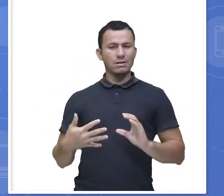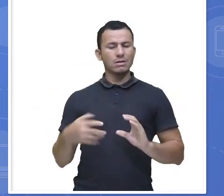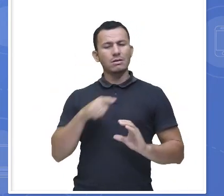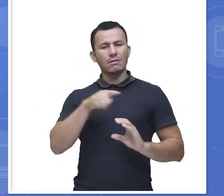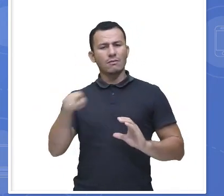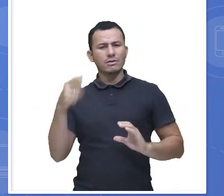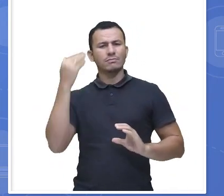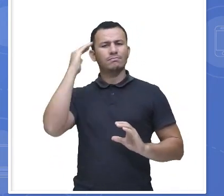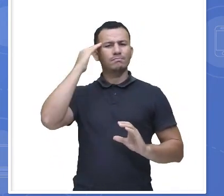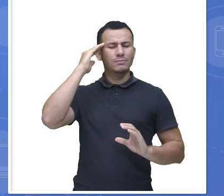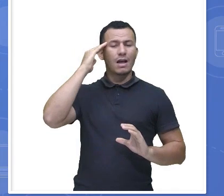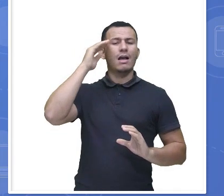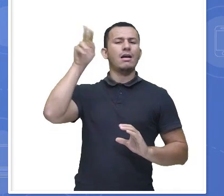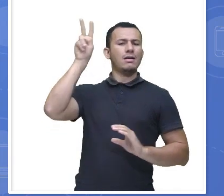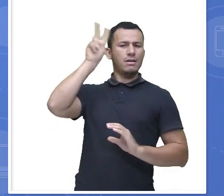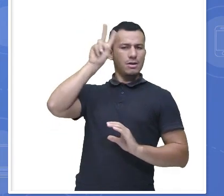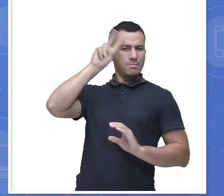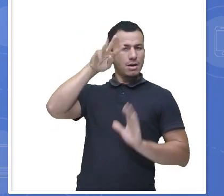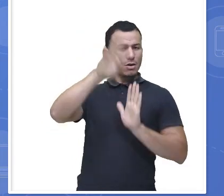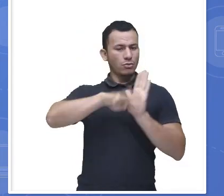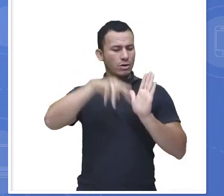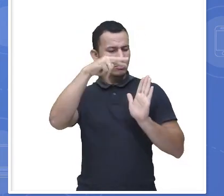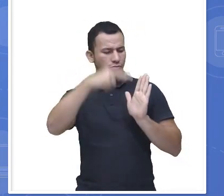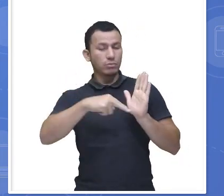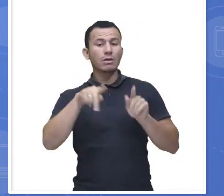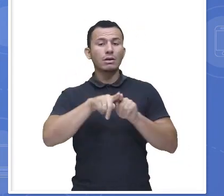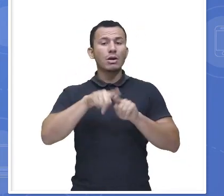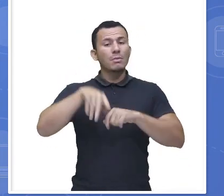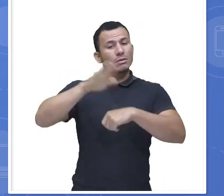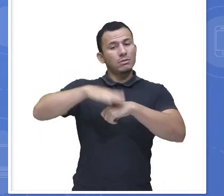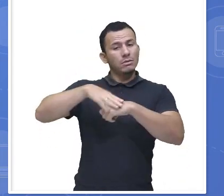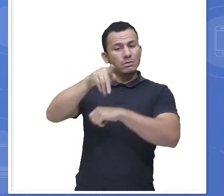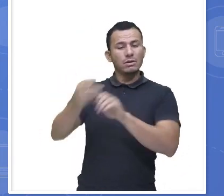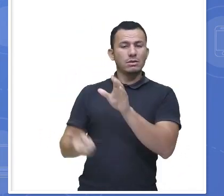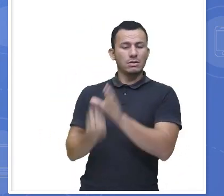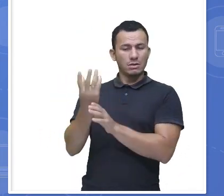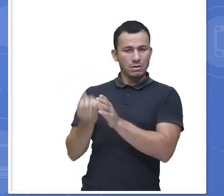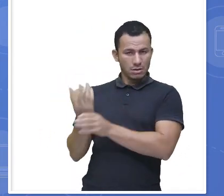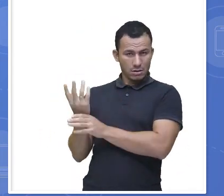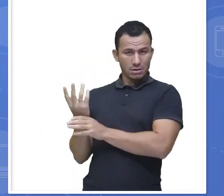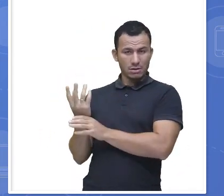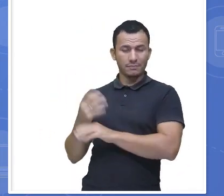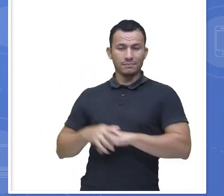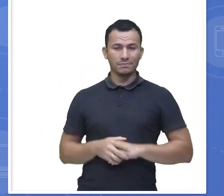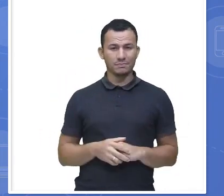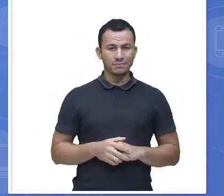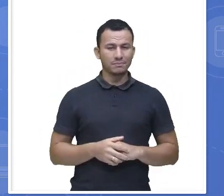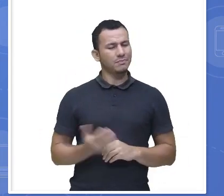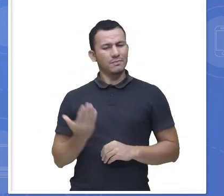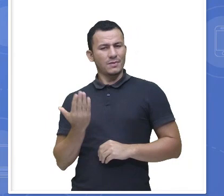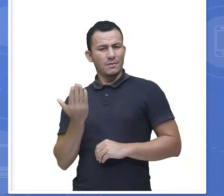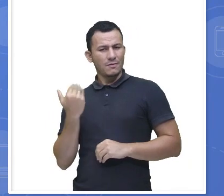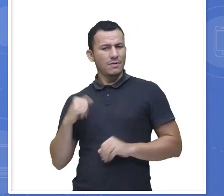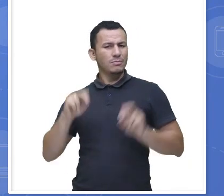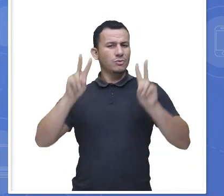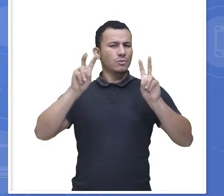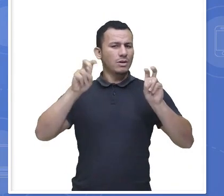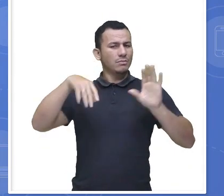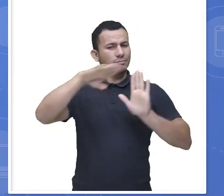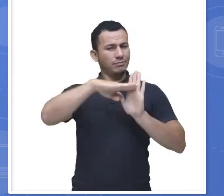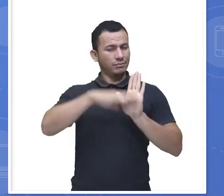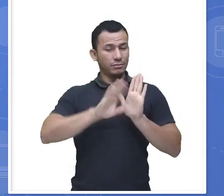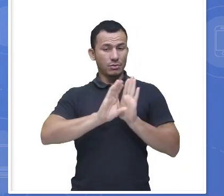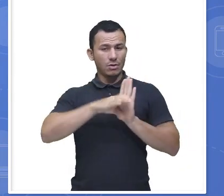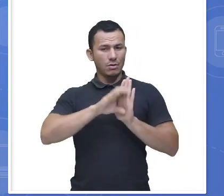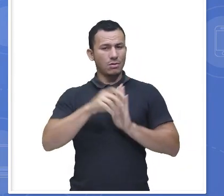você saber reconhecer esse texto e produzir textos dessa natureza. Vamos lá, vamos ver o conceito